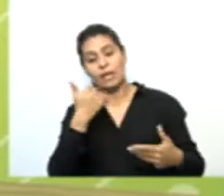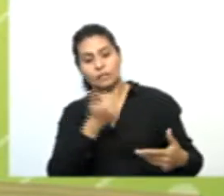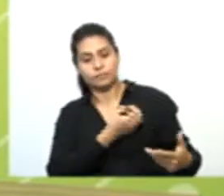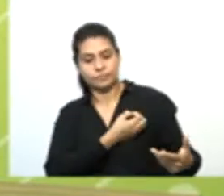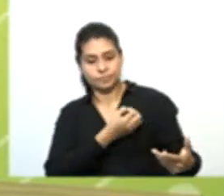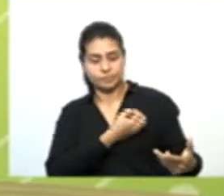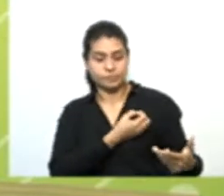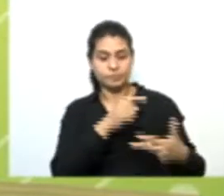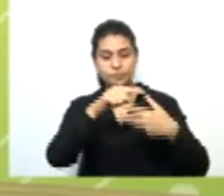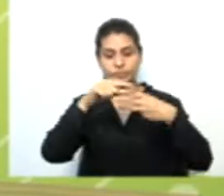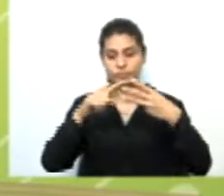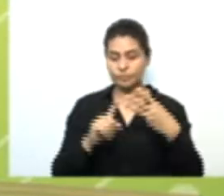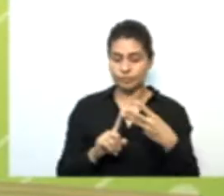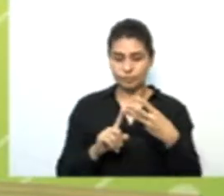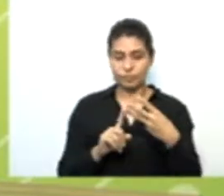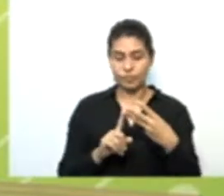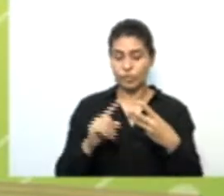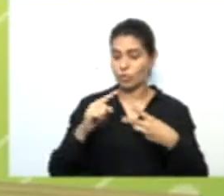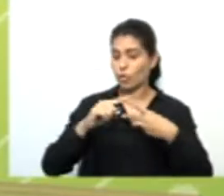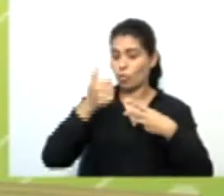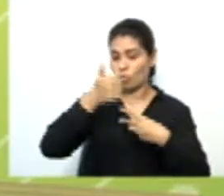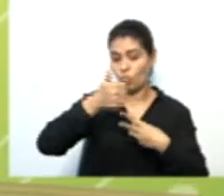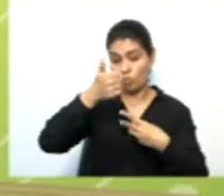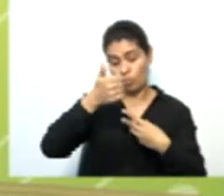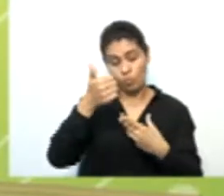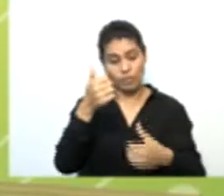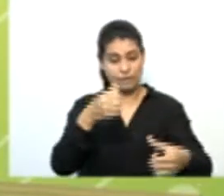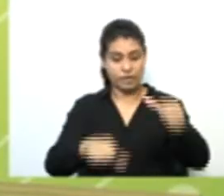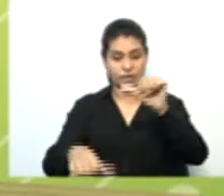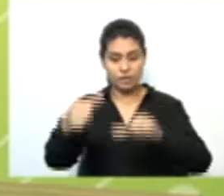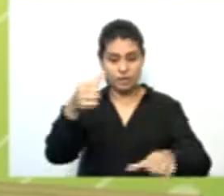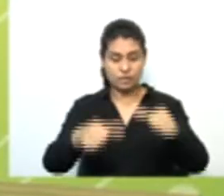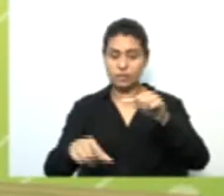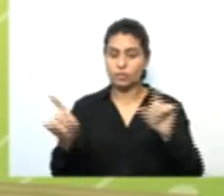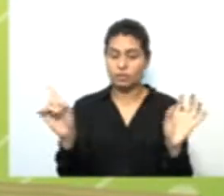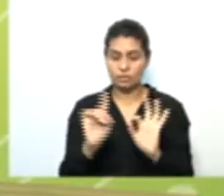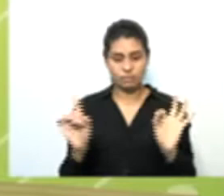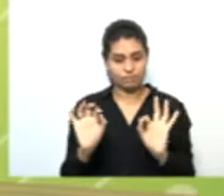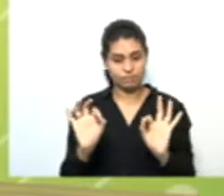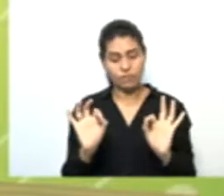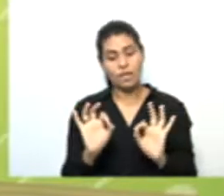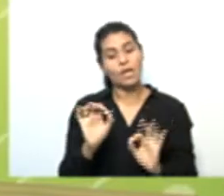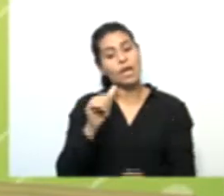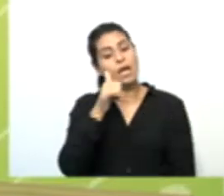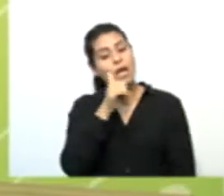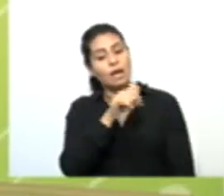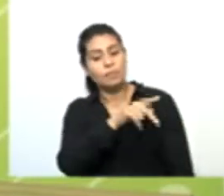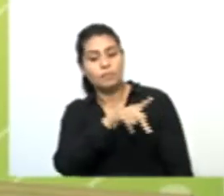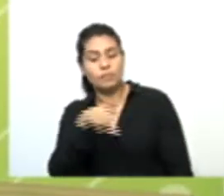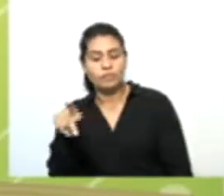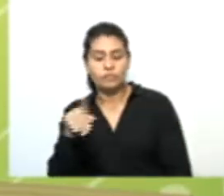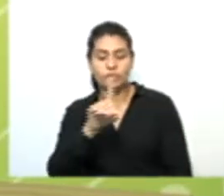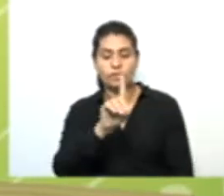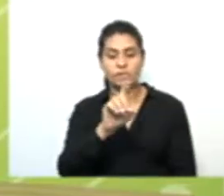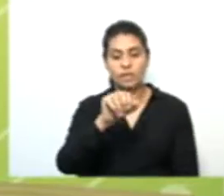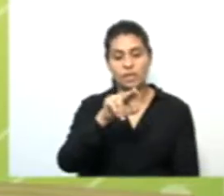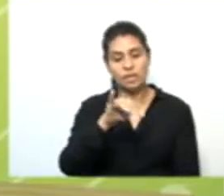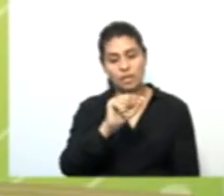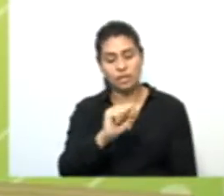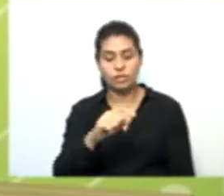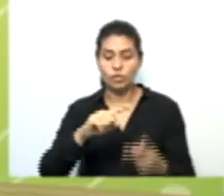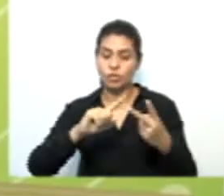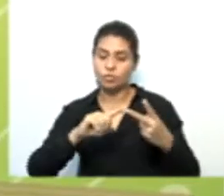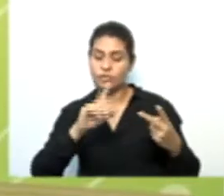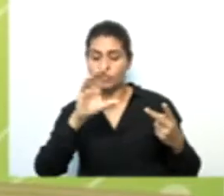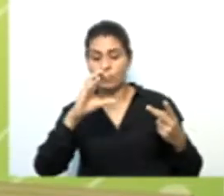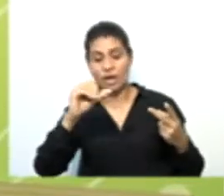notas. Lembrando que não foi apenas um avaliador e a professora Denise não faz parte da avaliação, tampouco o professor Carlos